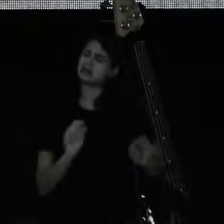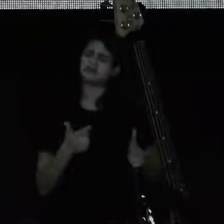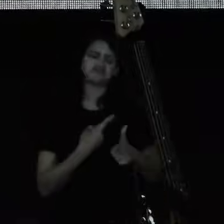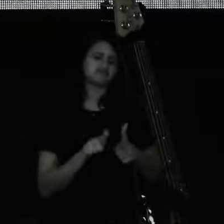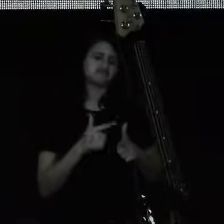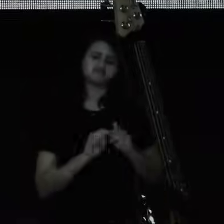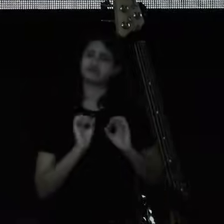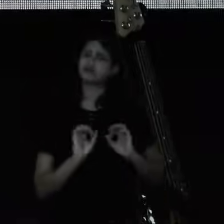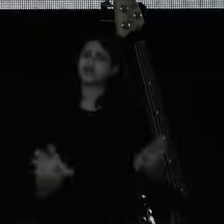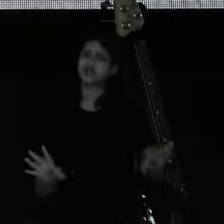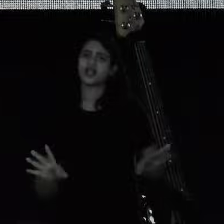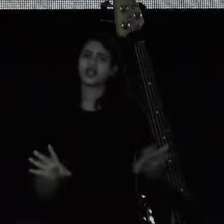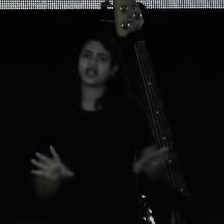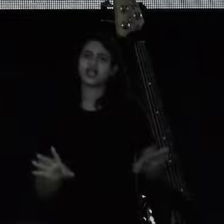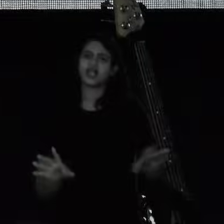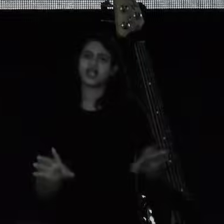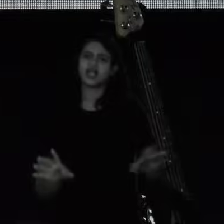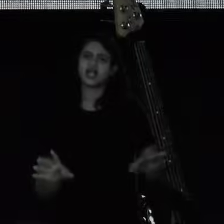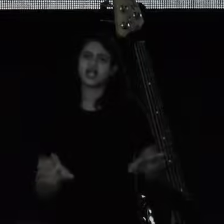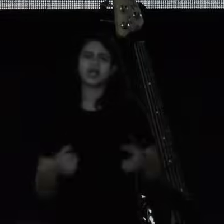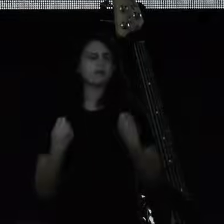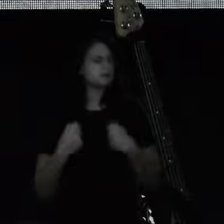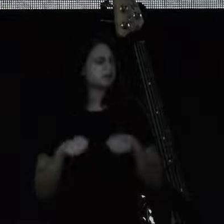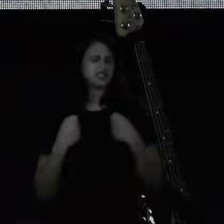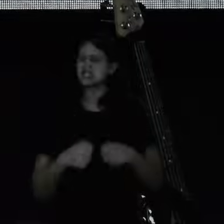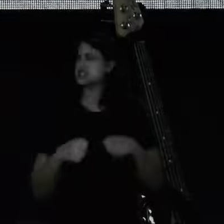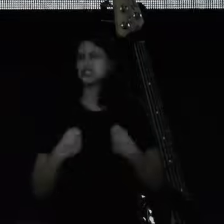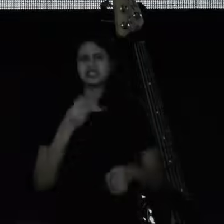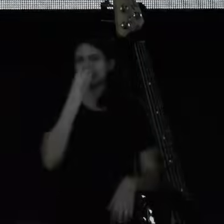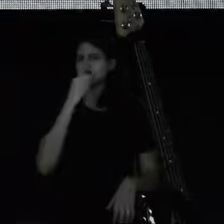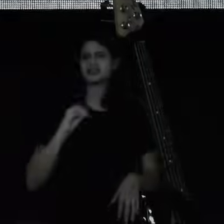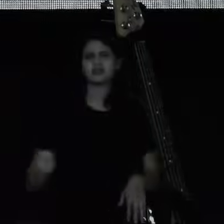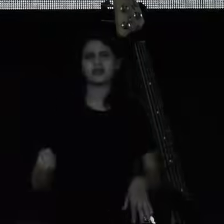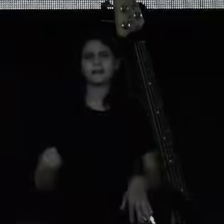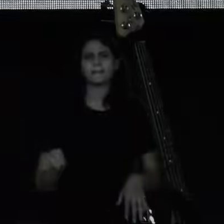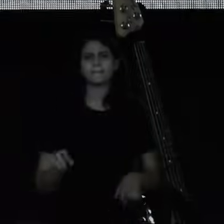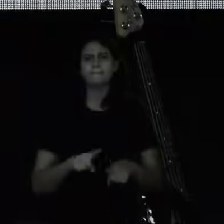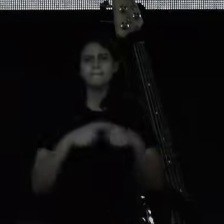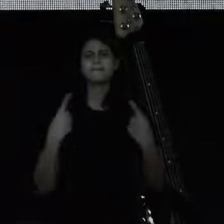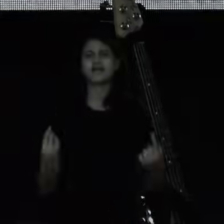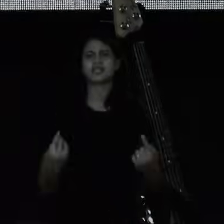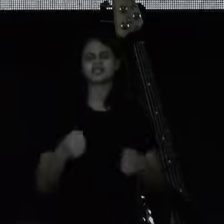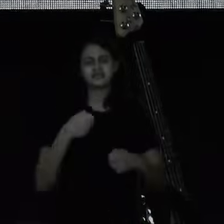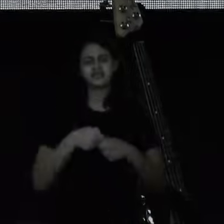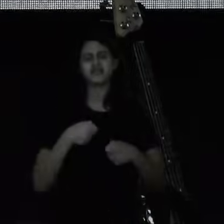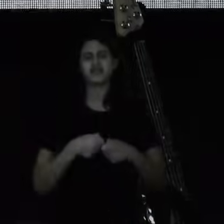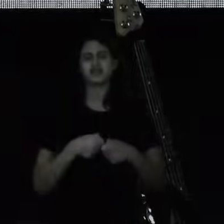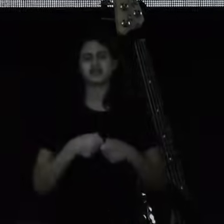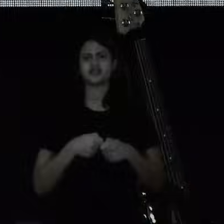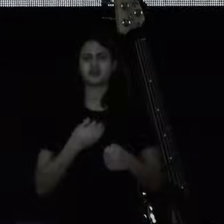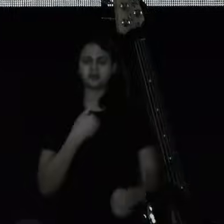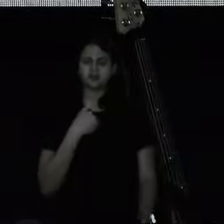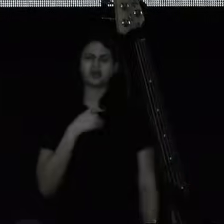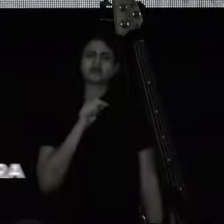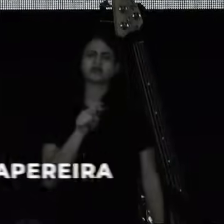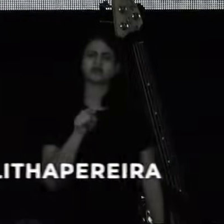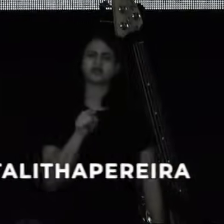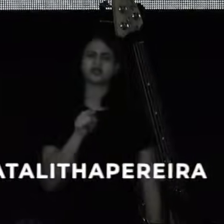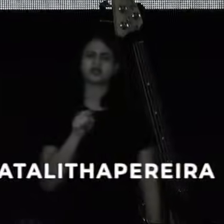enfrentar aquela rejeição por causa dEle, não. Foi por minha causa, foi por sua causa. E ele fez isso de forma